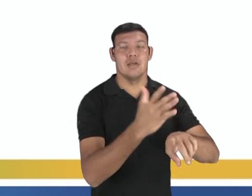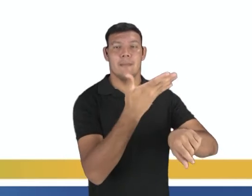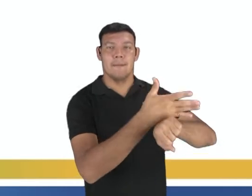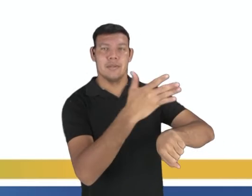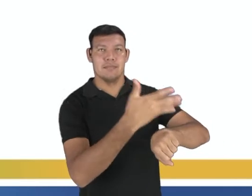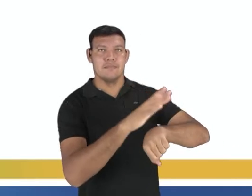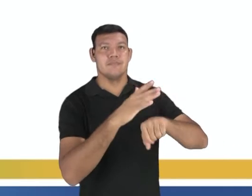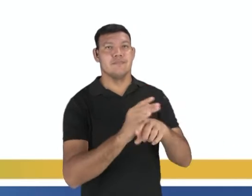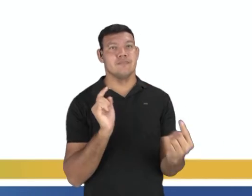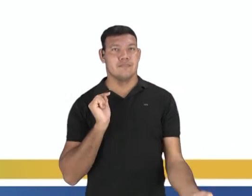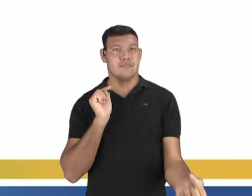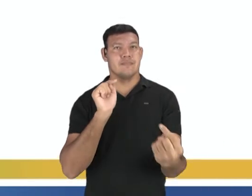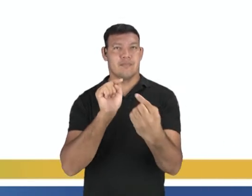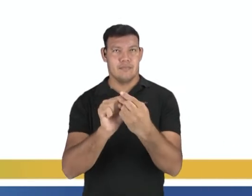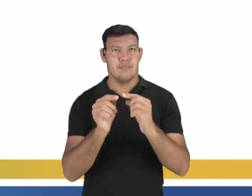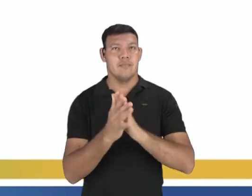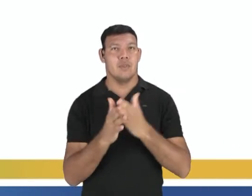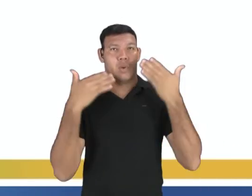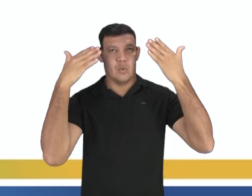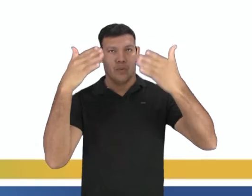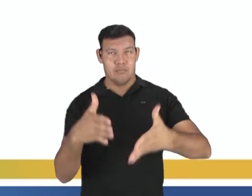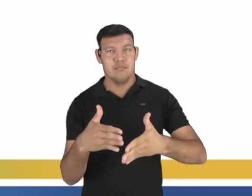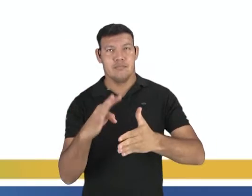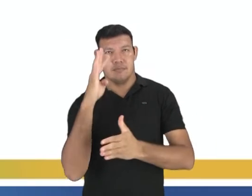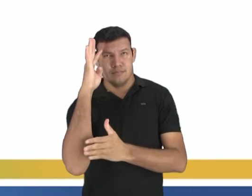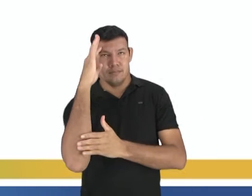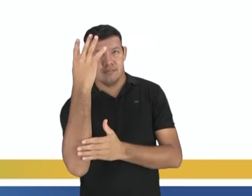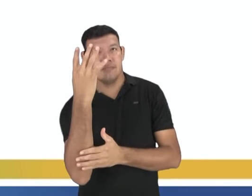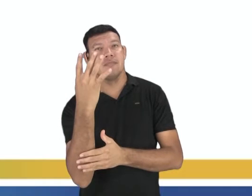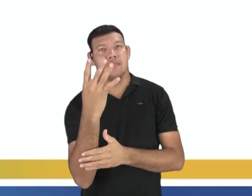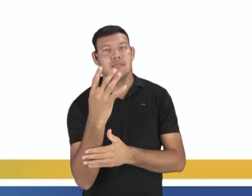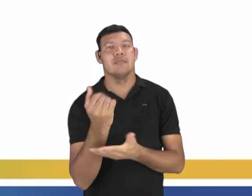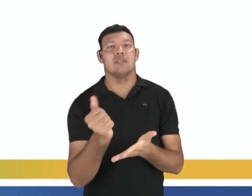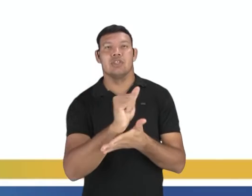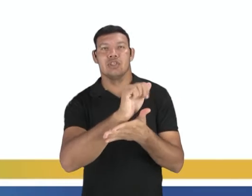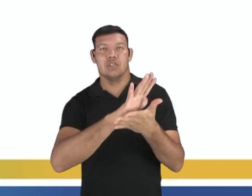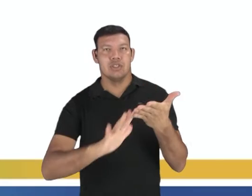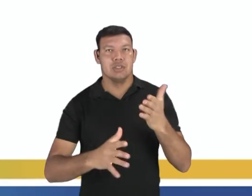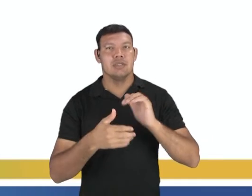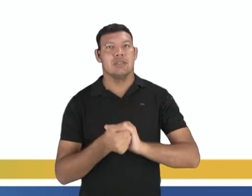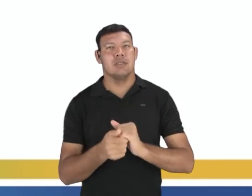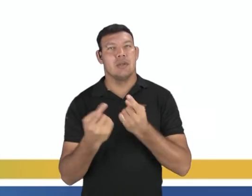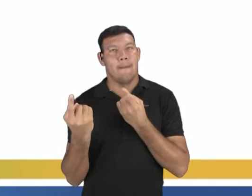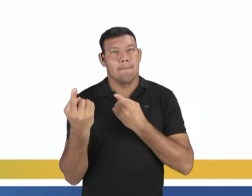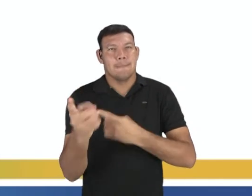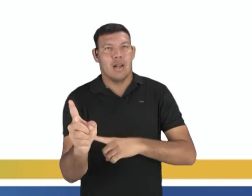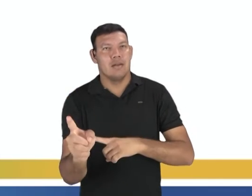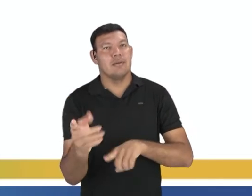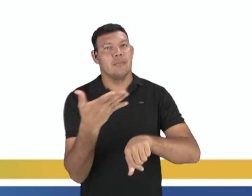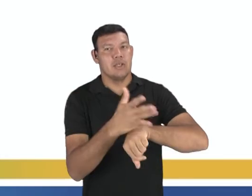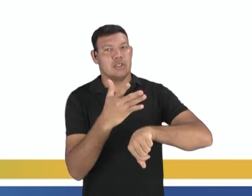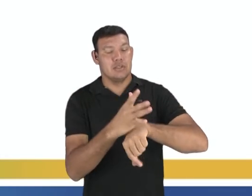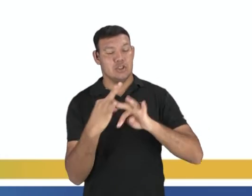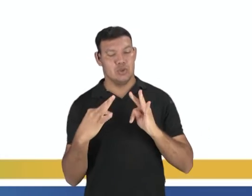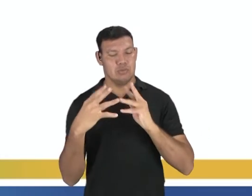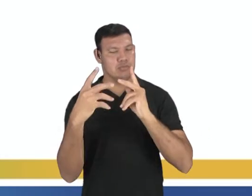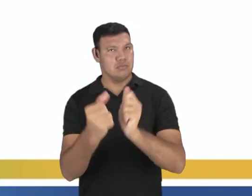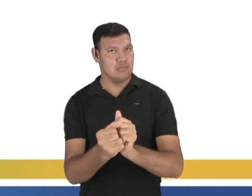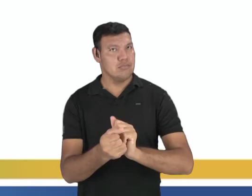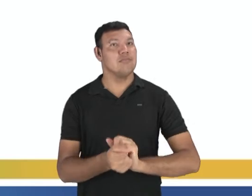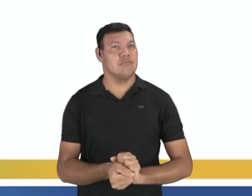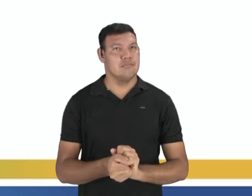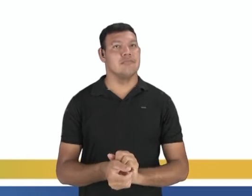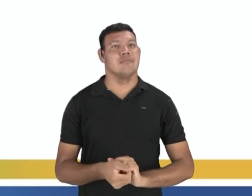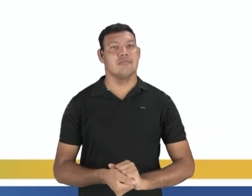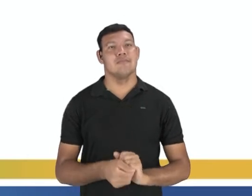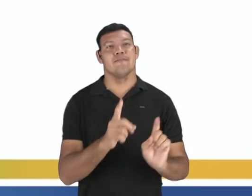participantes. Seus objetivos focam na resolução de tarefas e desafios com a participação de todos. Esse